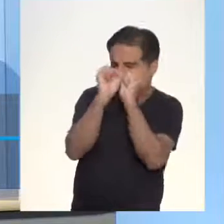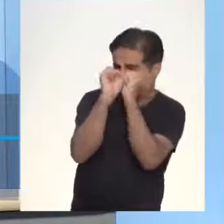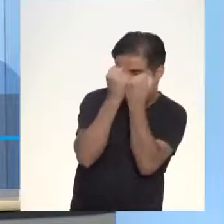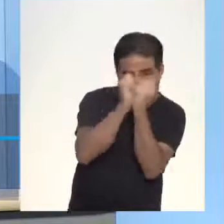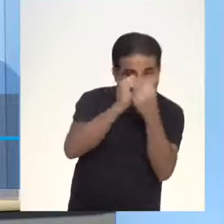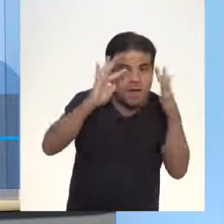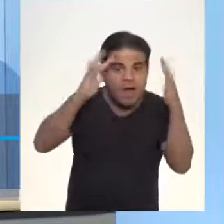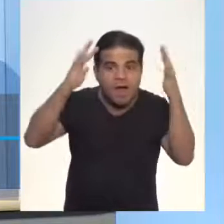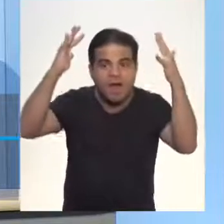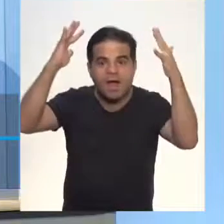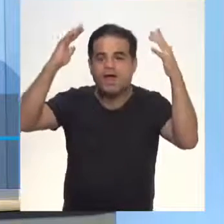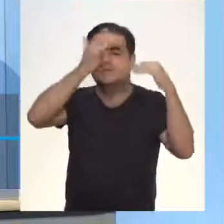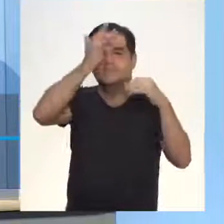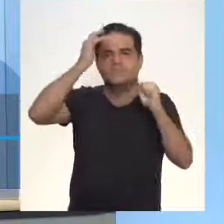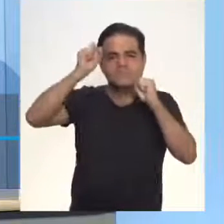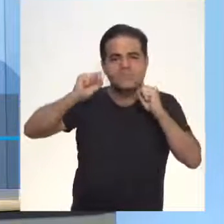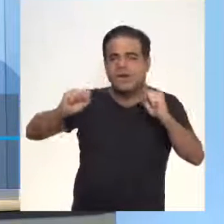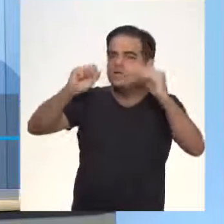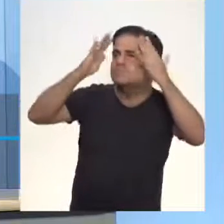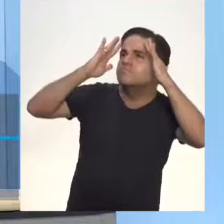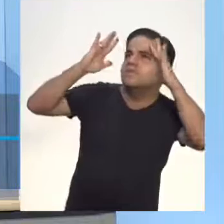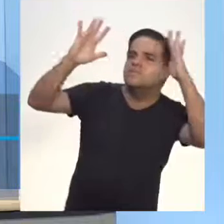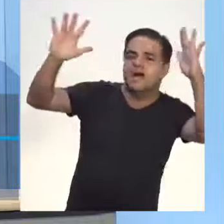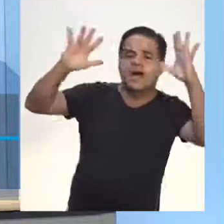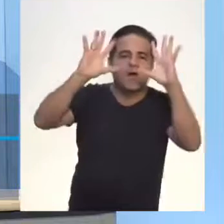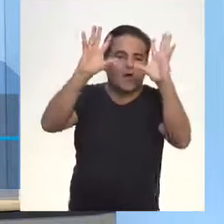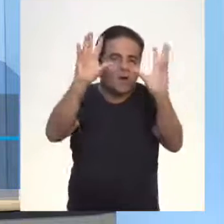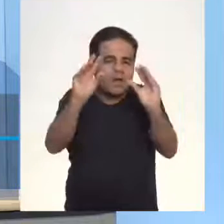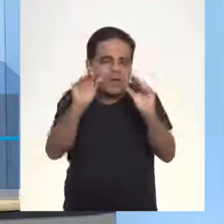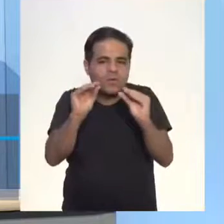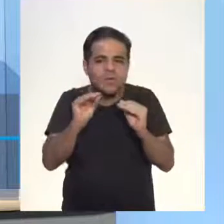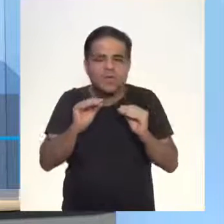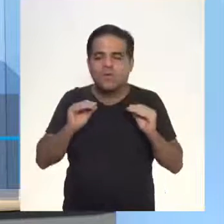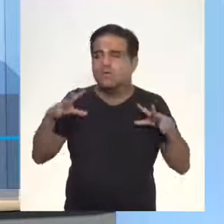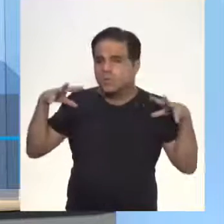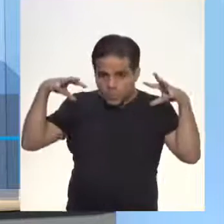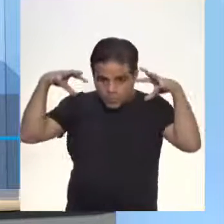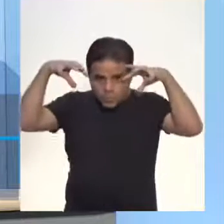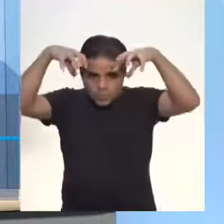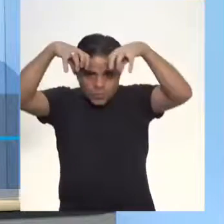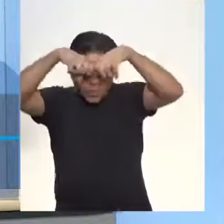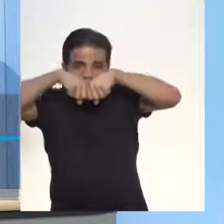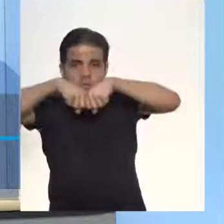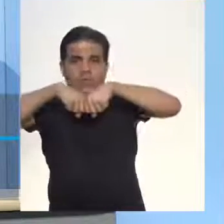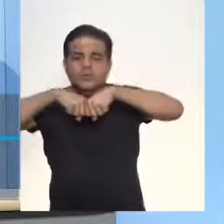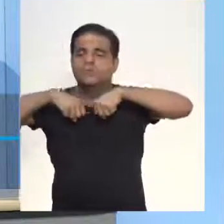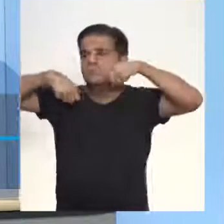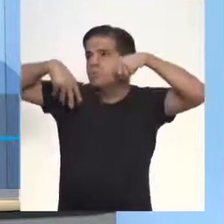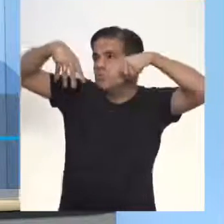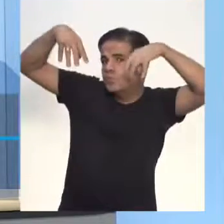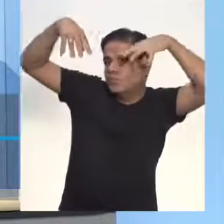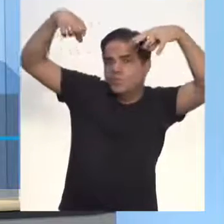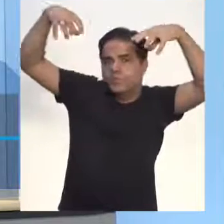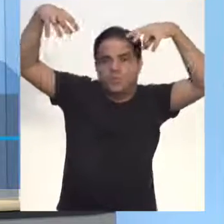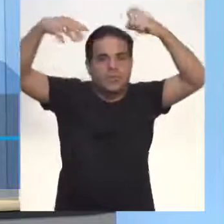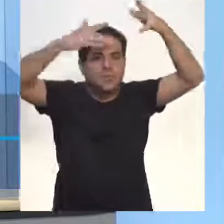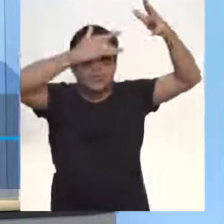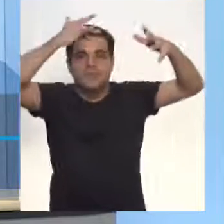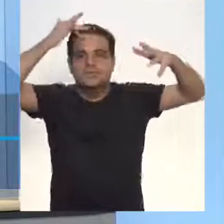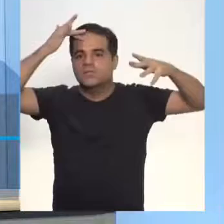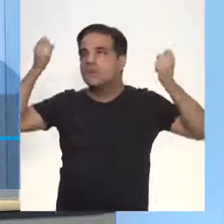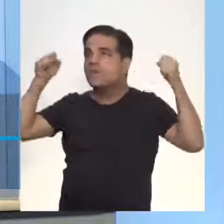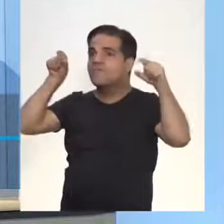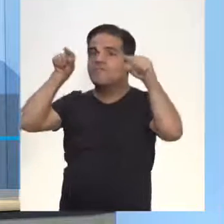brilho. Então, a pessoa pode até pensar no contexto de uma noite, né, bem escura, ali o contexto das luzes, como que a pessoa